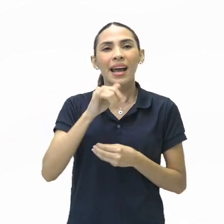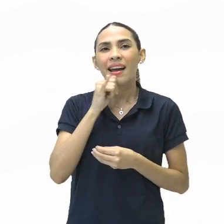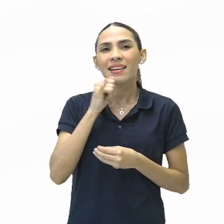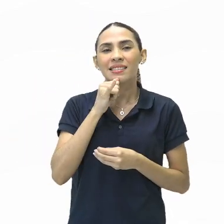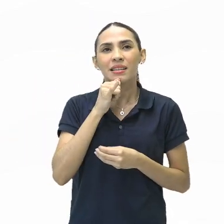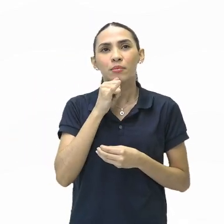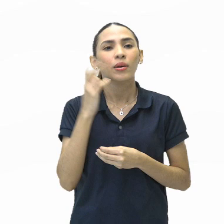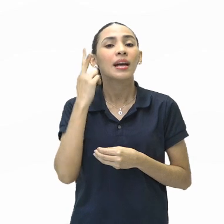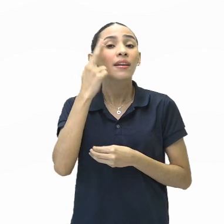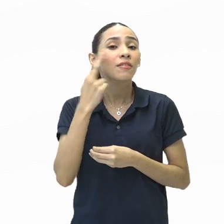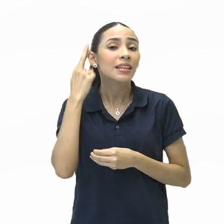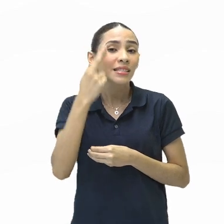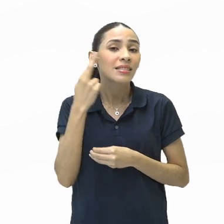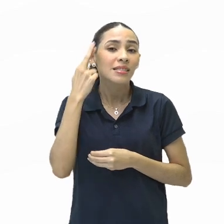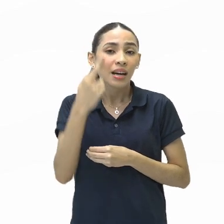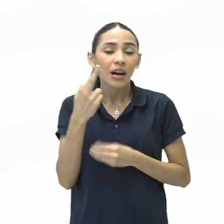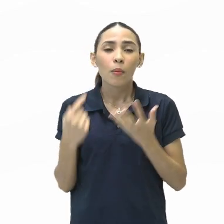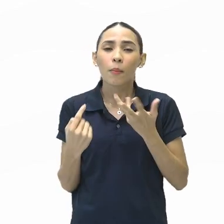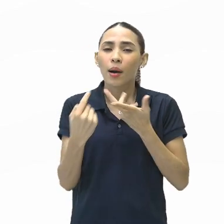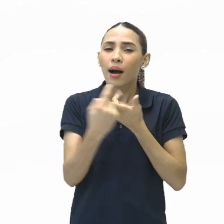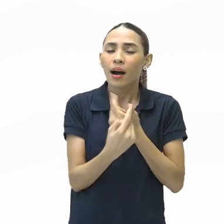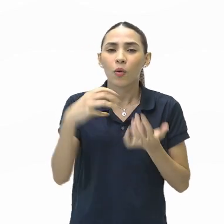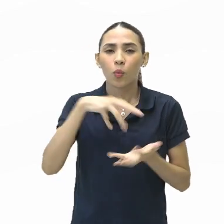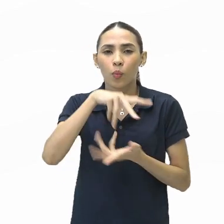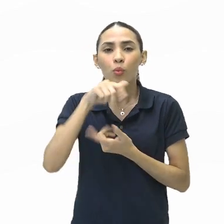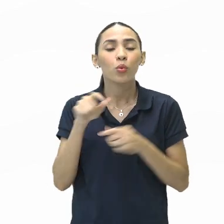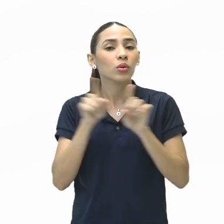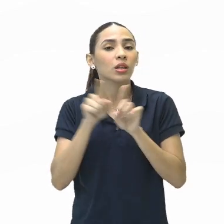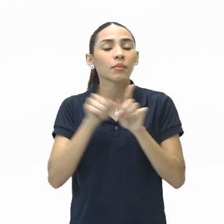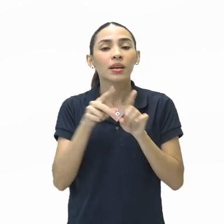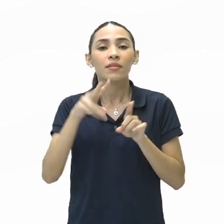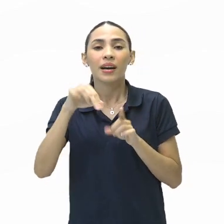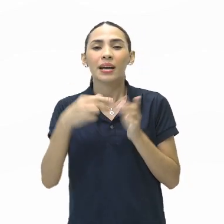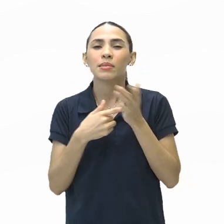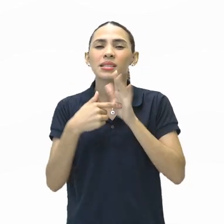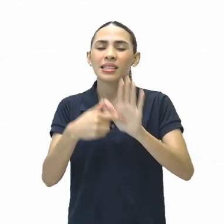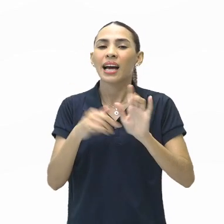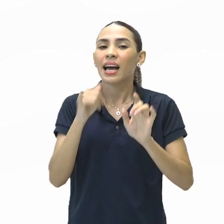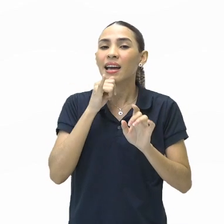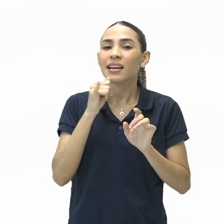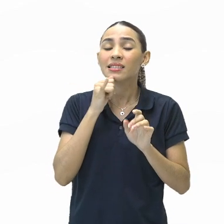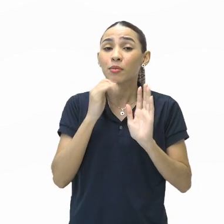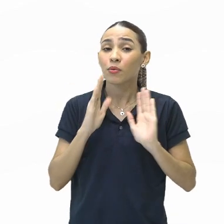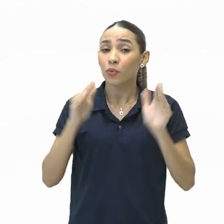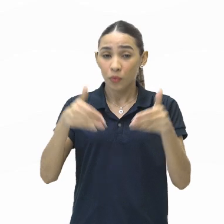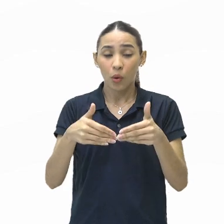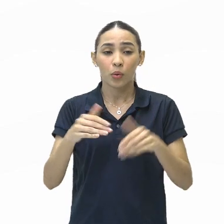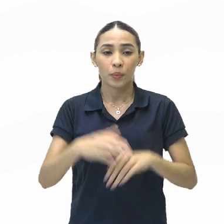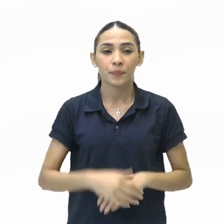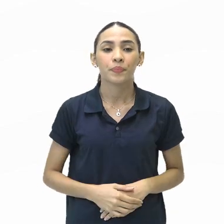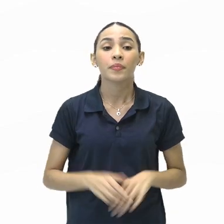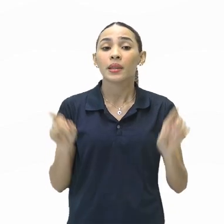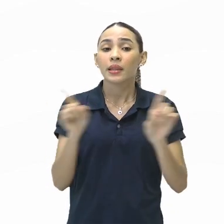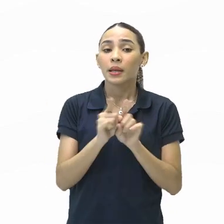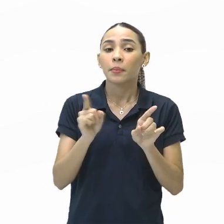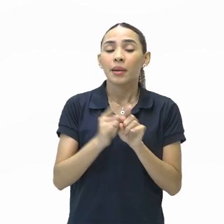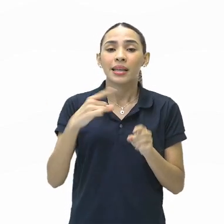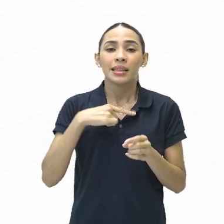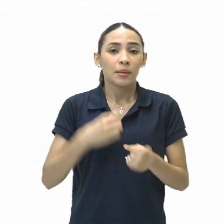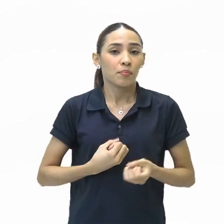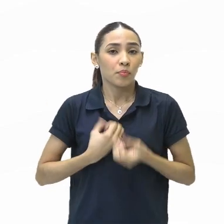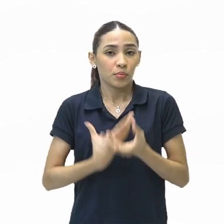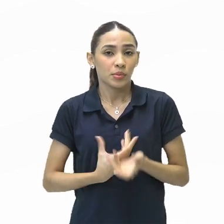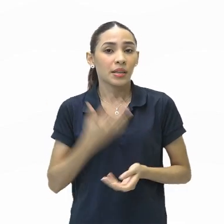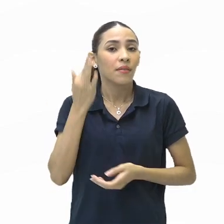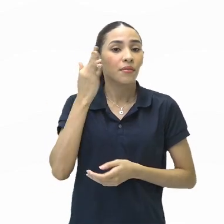ali refletir sobre as questões do mundo, trazendo essa angústia, certo? Temos também a